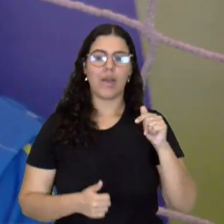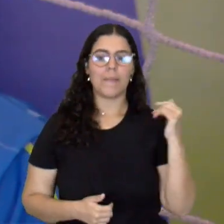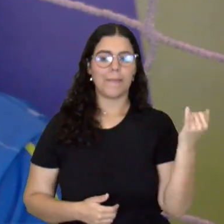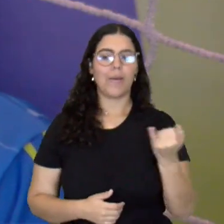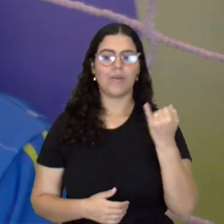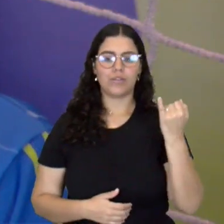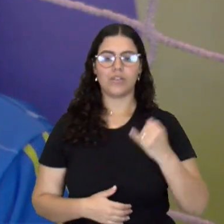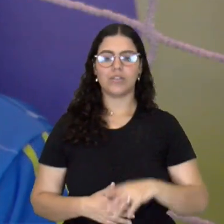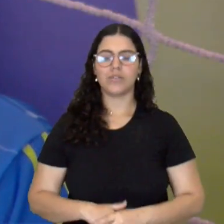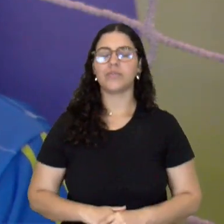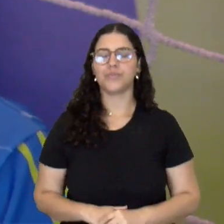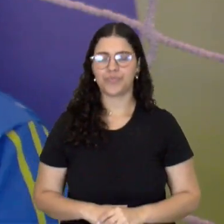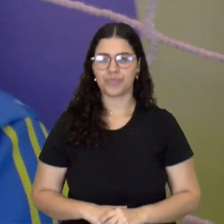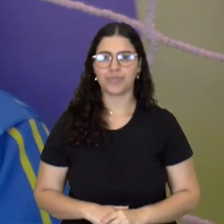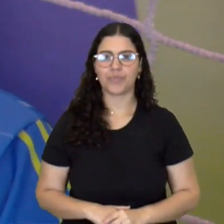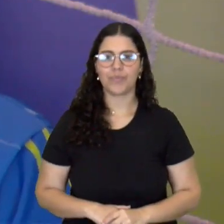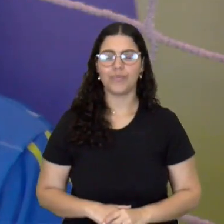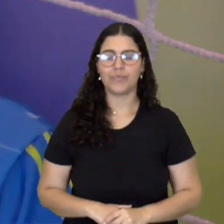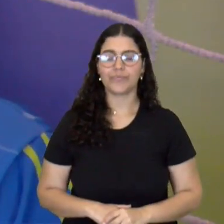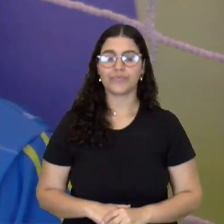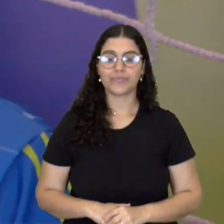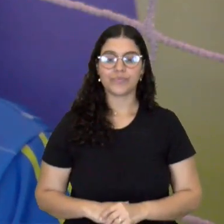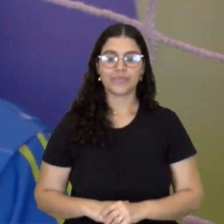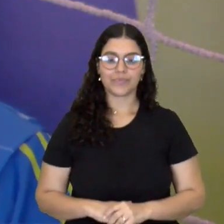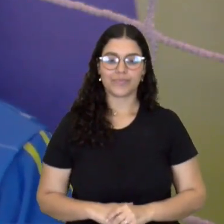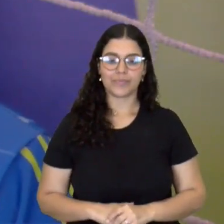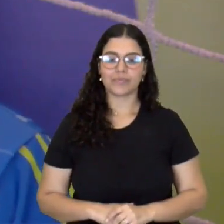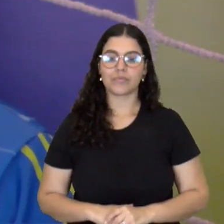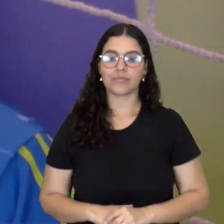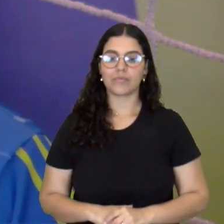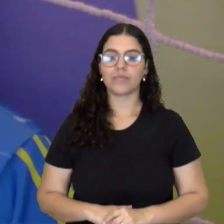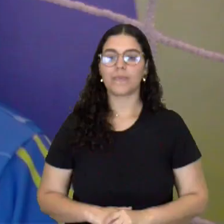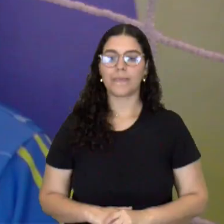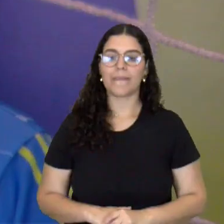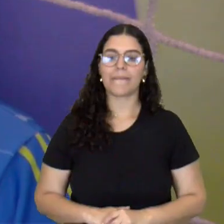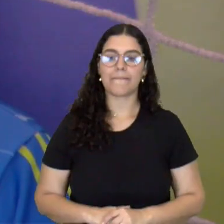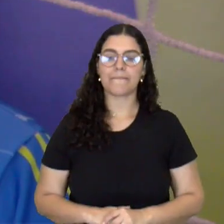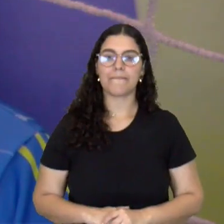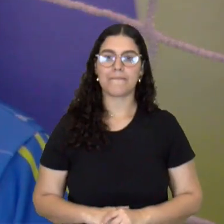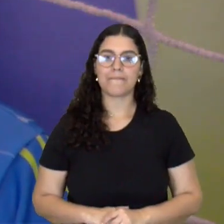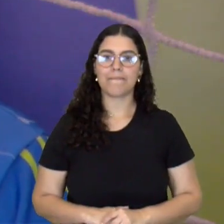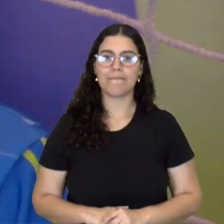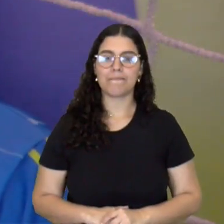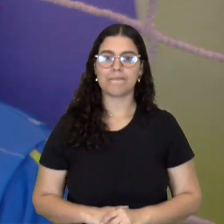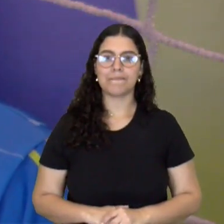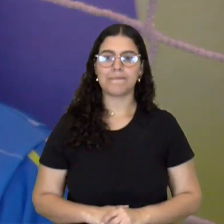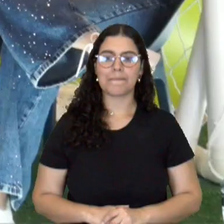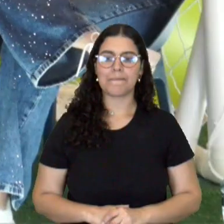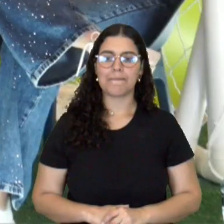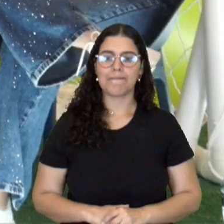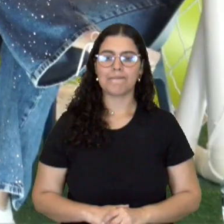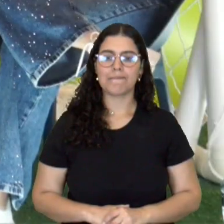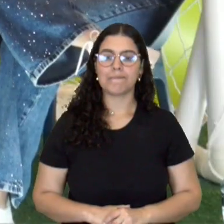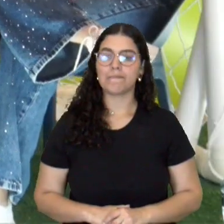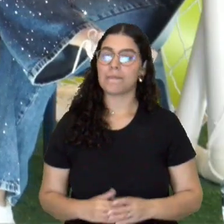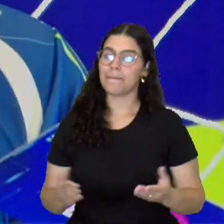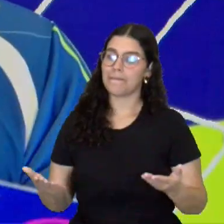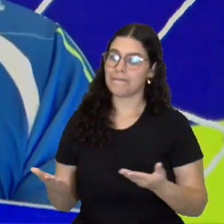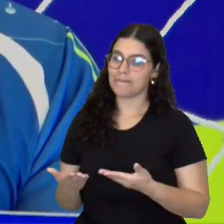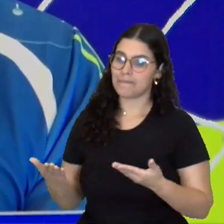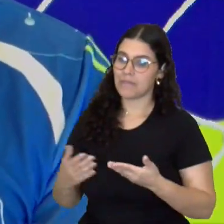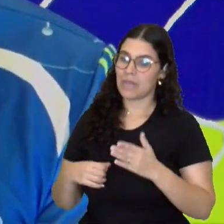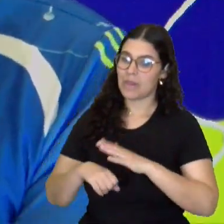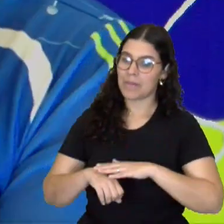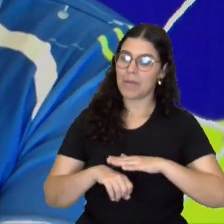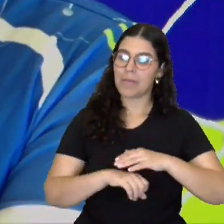colocou e que leva também para a vida de cada um de nós. Perfeito. Aproveitando esse momento emocionante, porque até eu